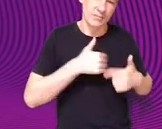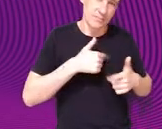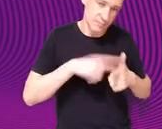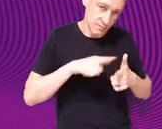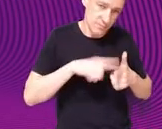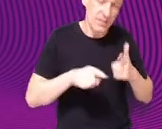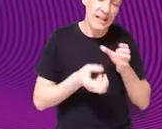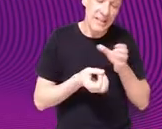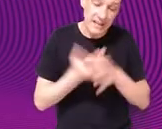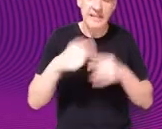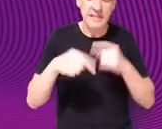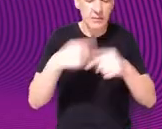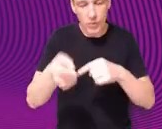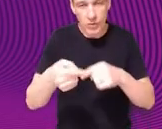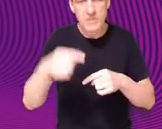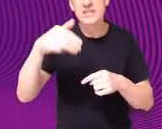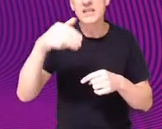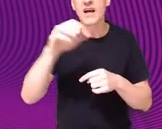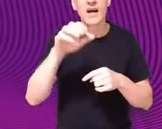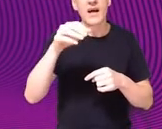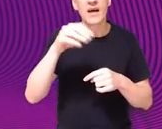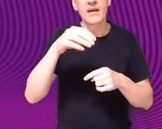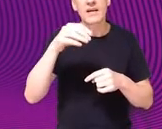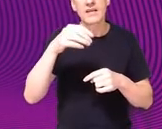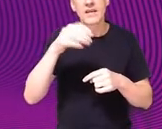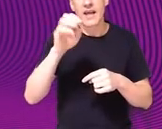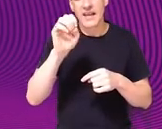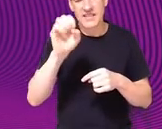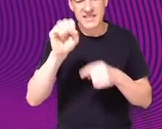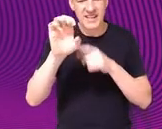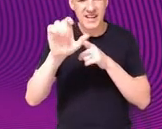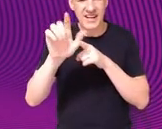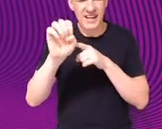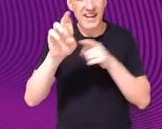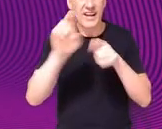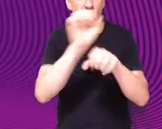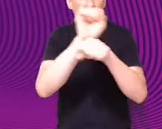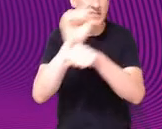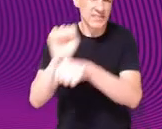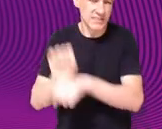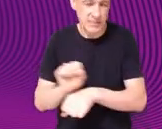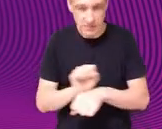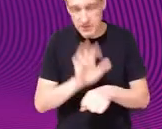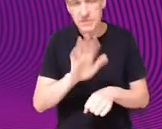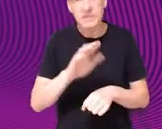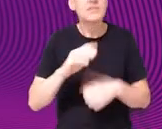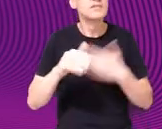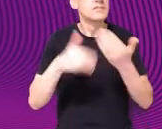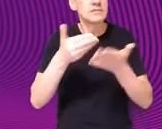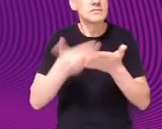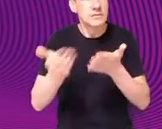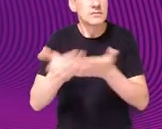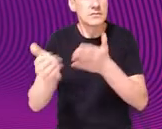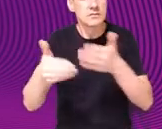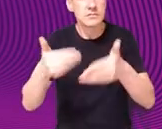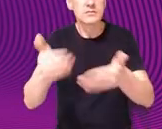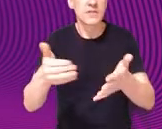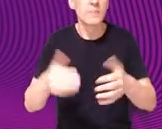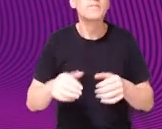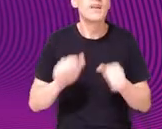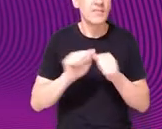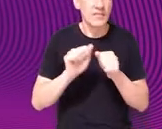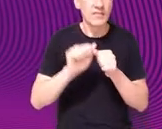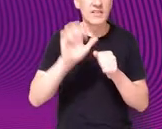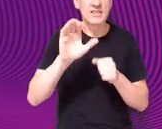perda subsequente da função ventricular. Ela botou um CDI, fez imunoglobulina, chega até o